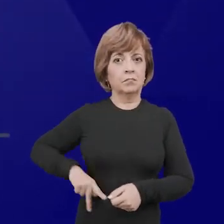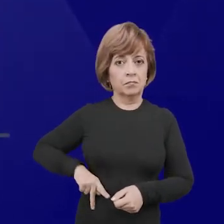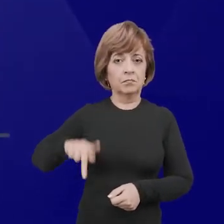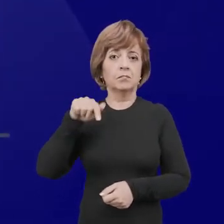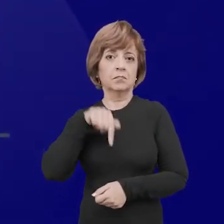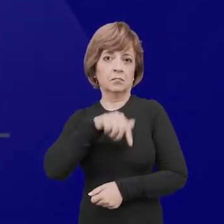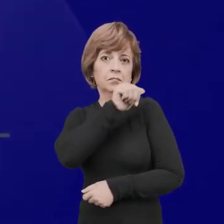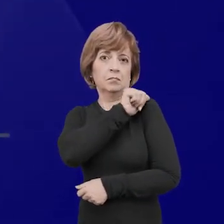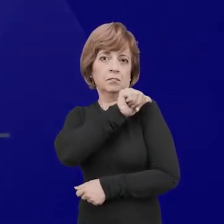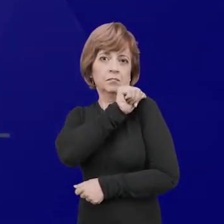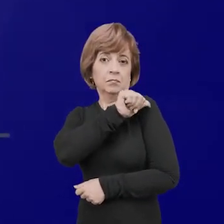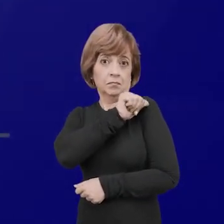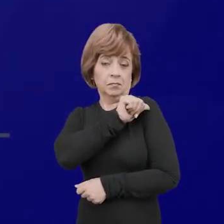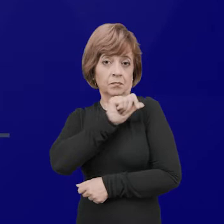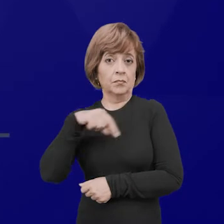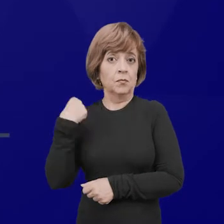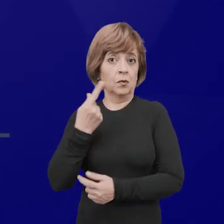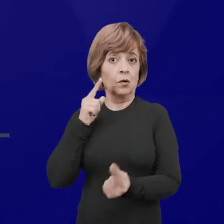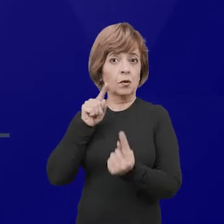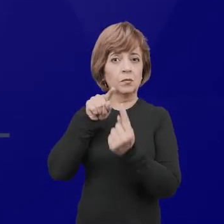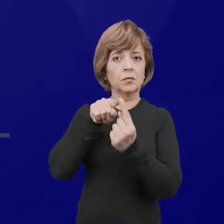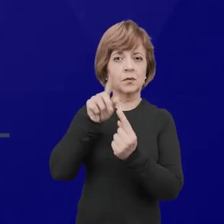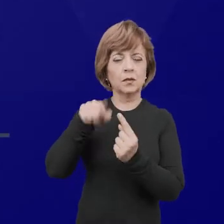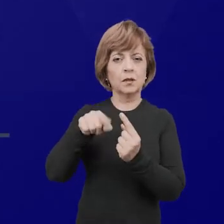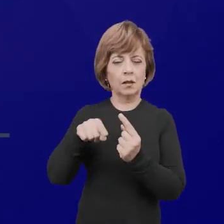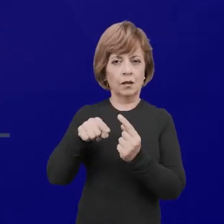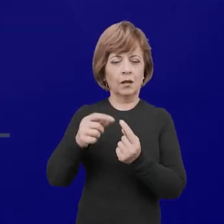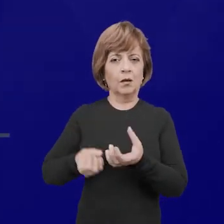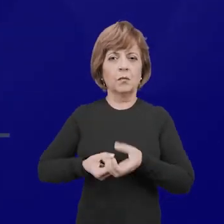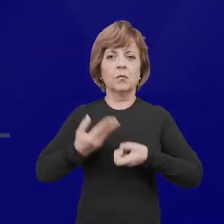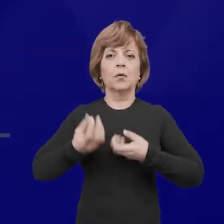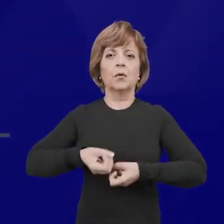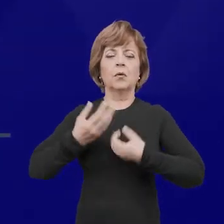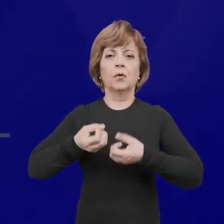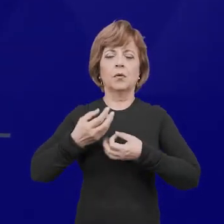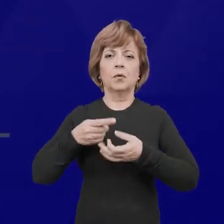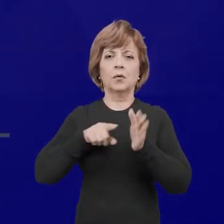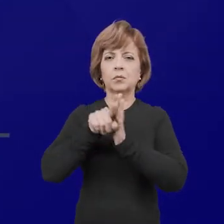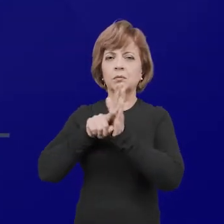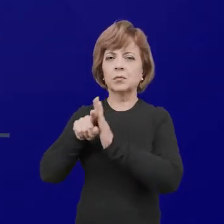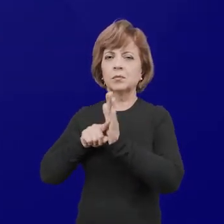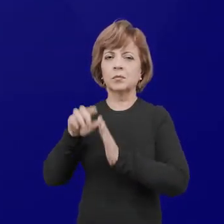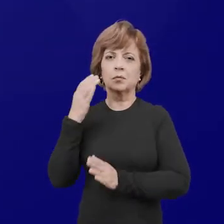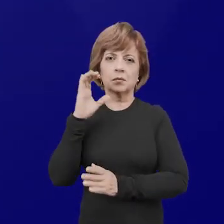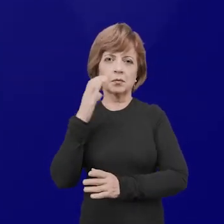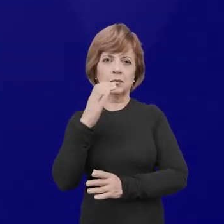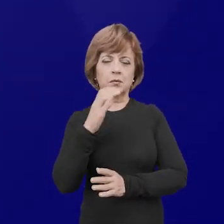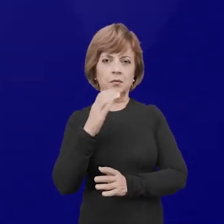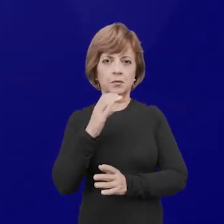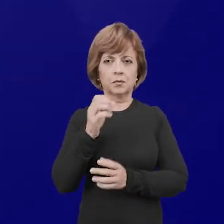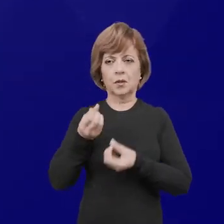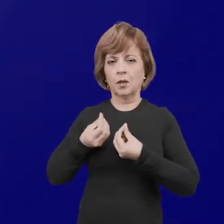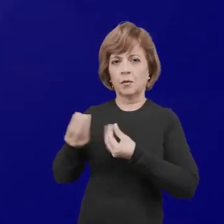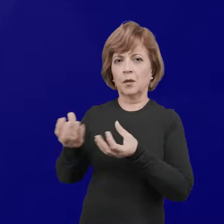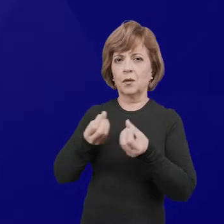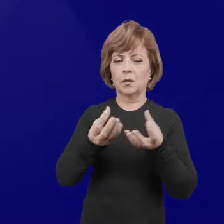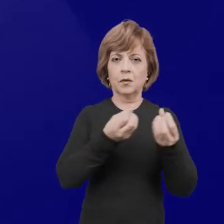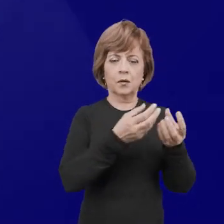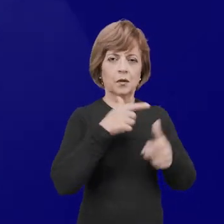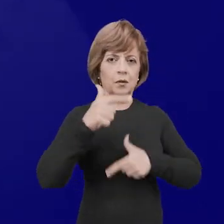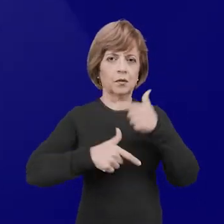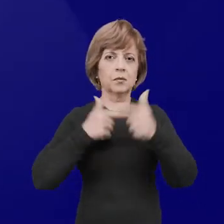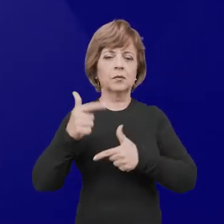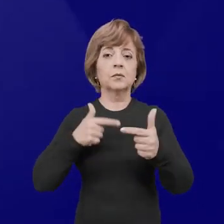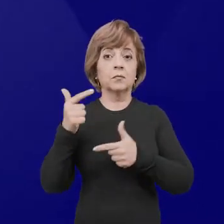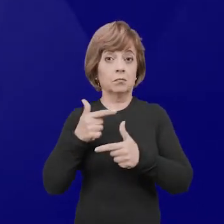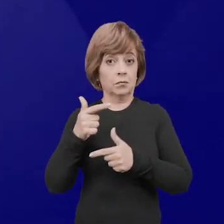E a nossa missão é produzir e disseminar evidências científicas para auxiliar a atuação dos membros do Parque Fluminense. E